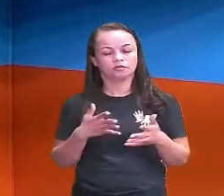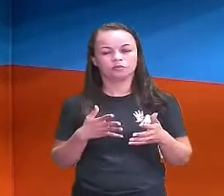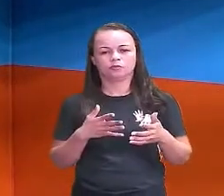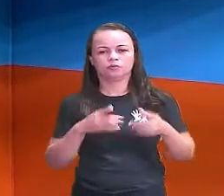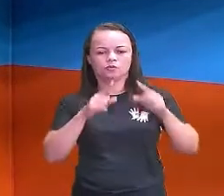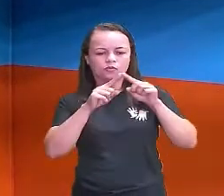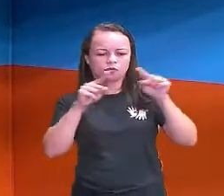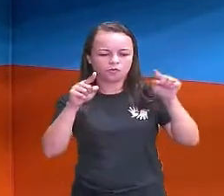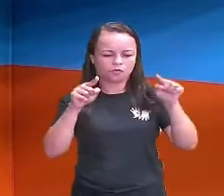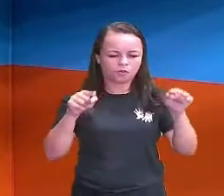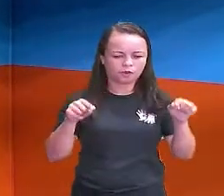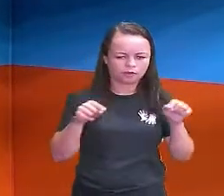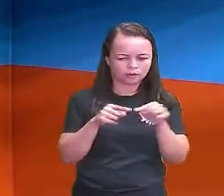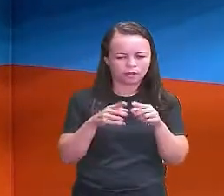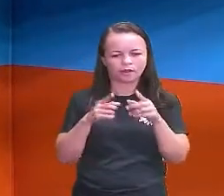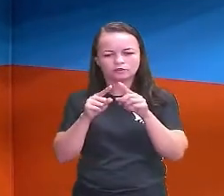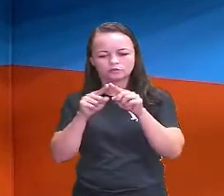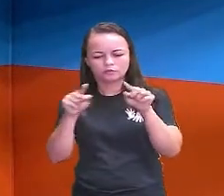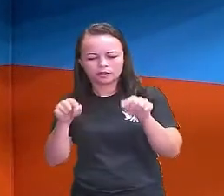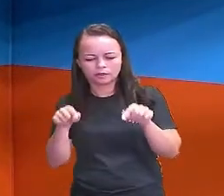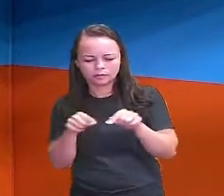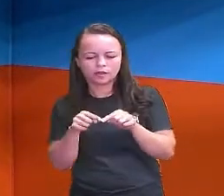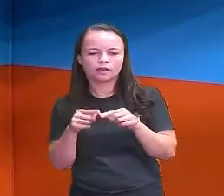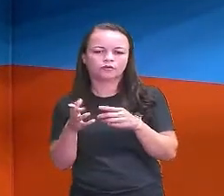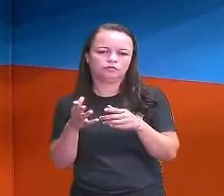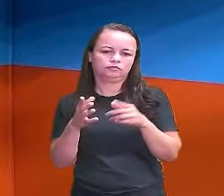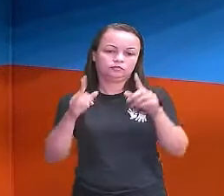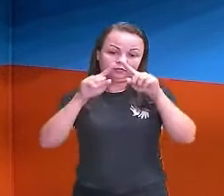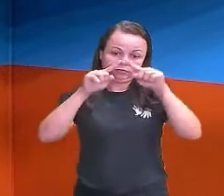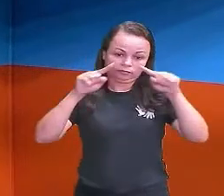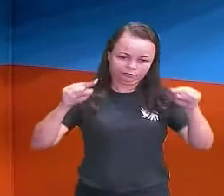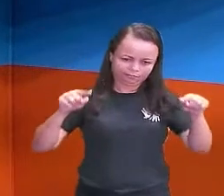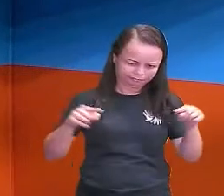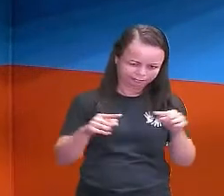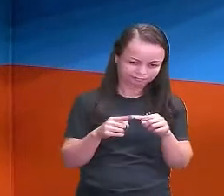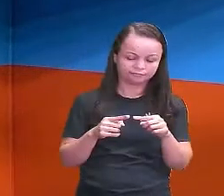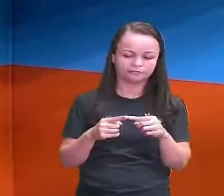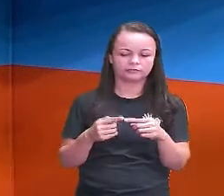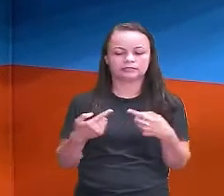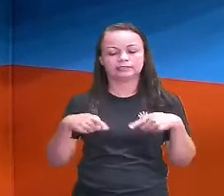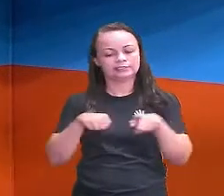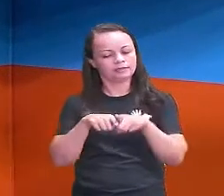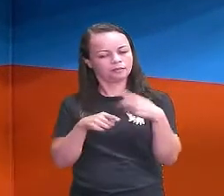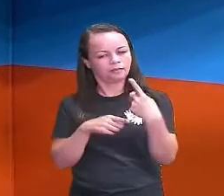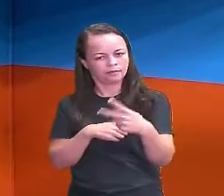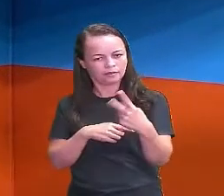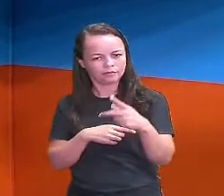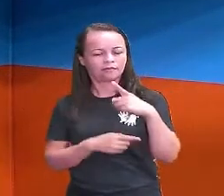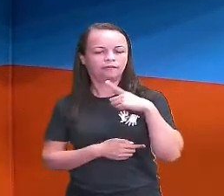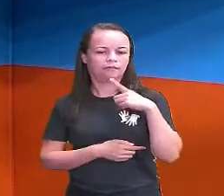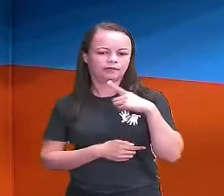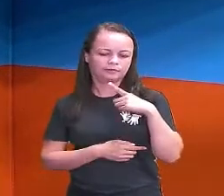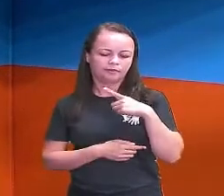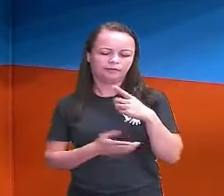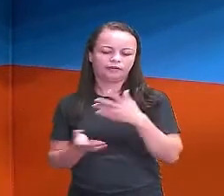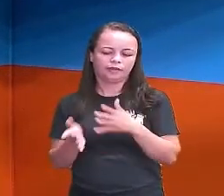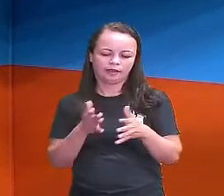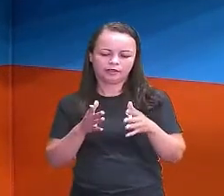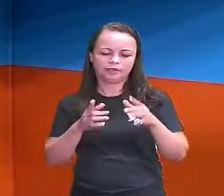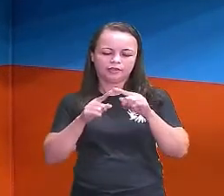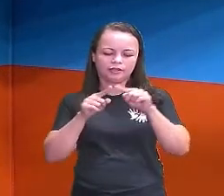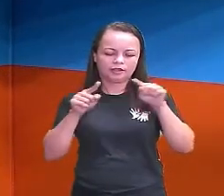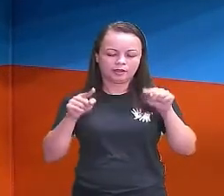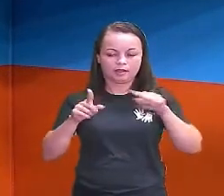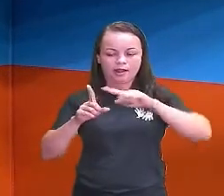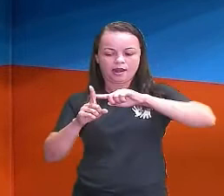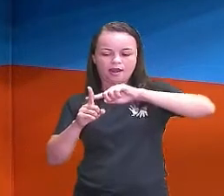quadrado e o retângulo e o triângulo, o trapézio também vai ter lados e